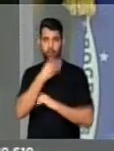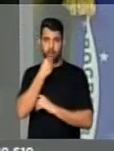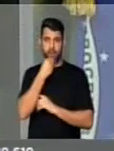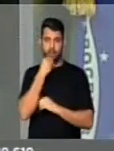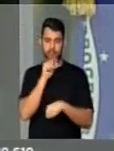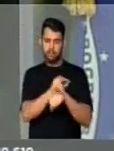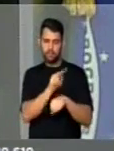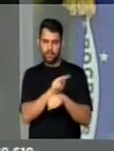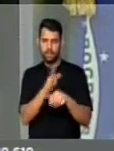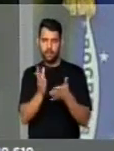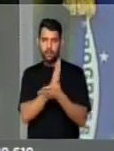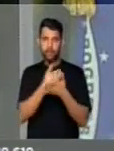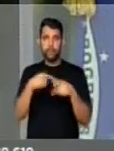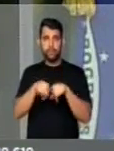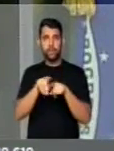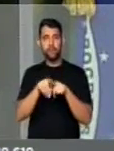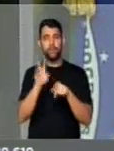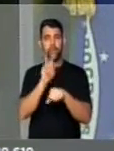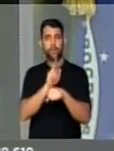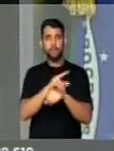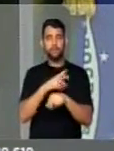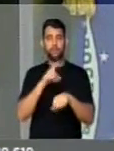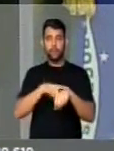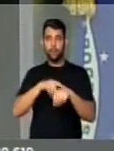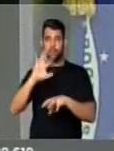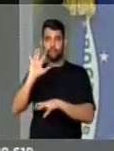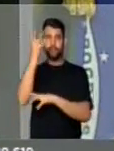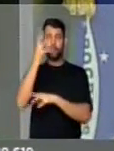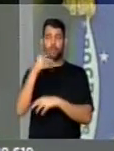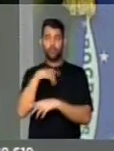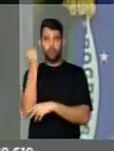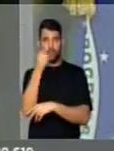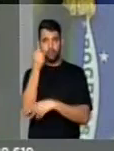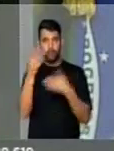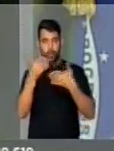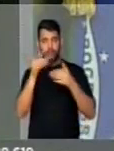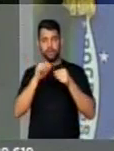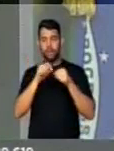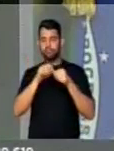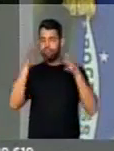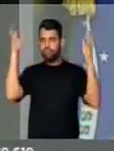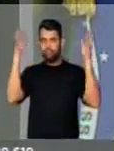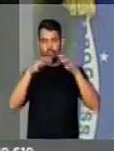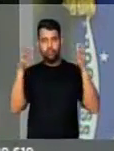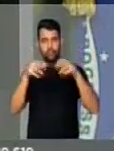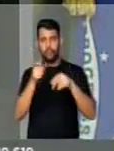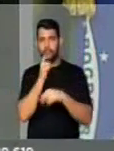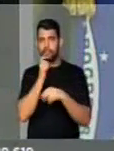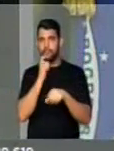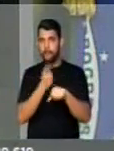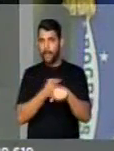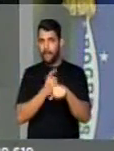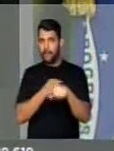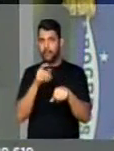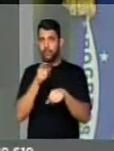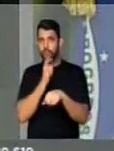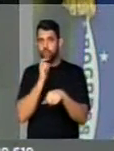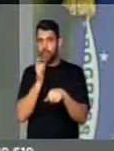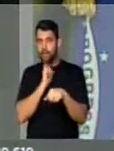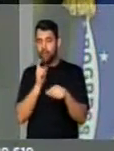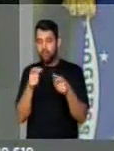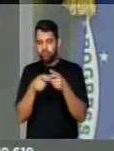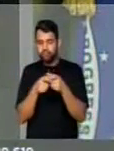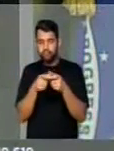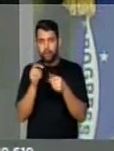os fenômenos naturais. Aliás, o Rio Grande do Sul hoje está debaixo de chuva, de granizo e de muitos